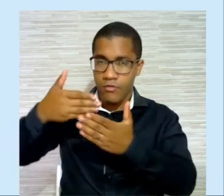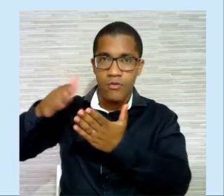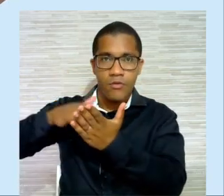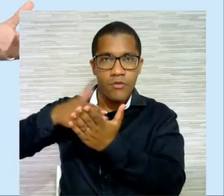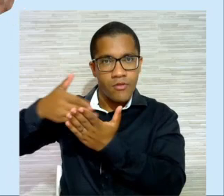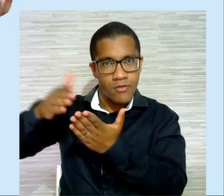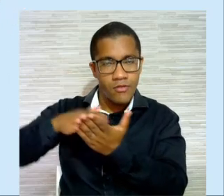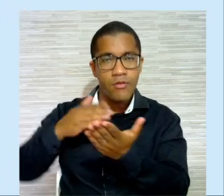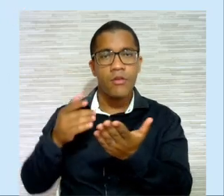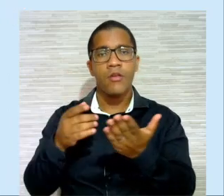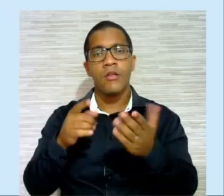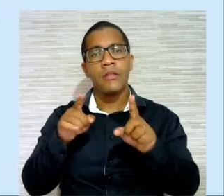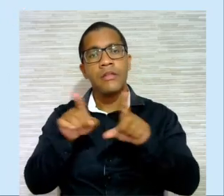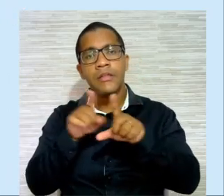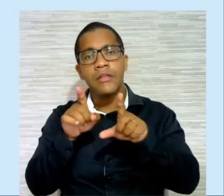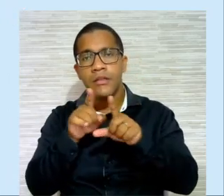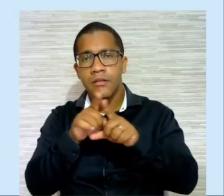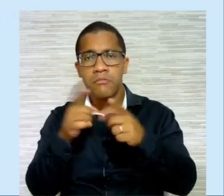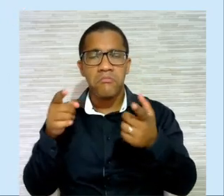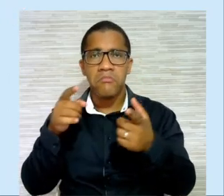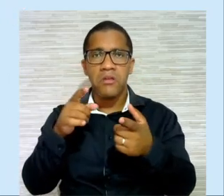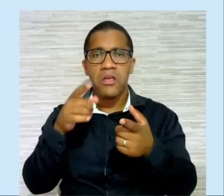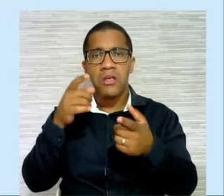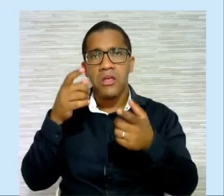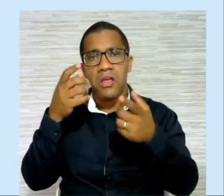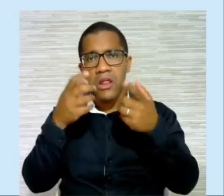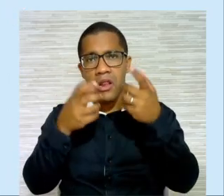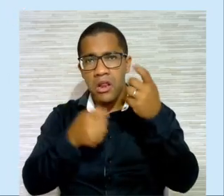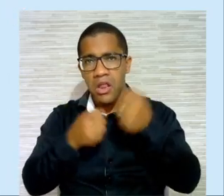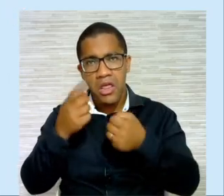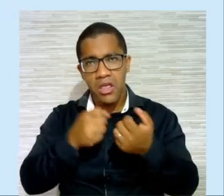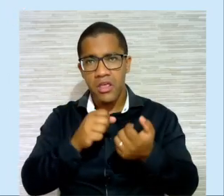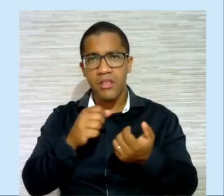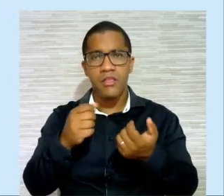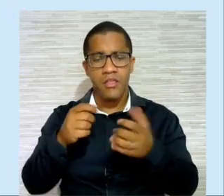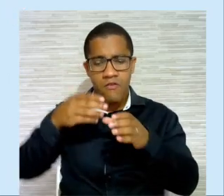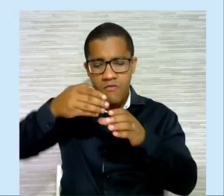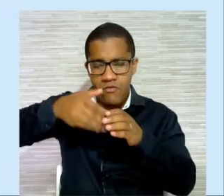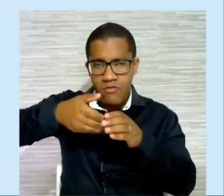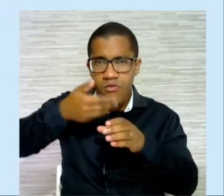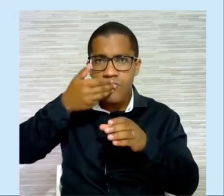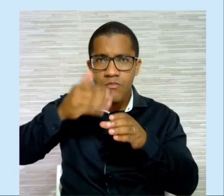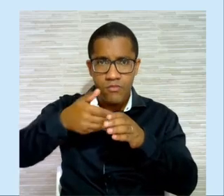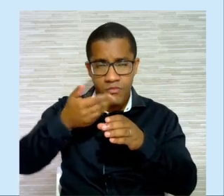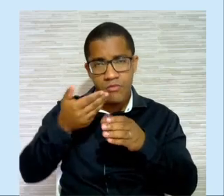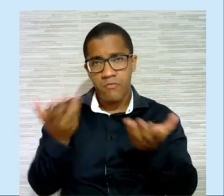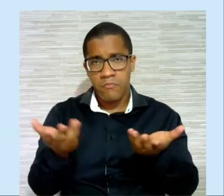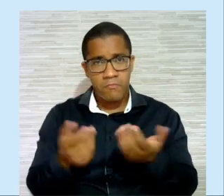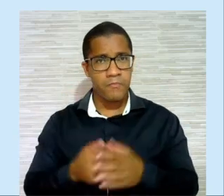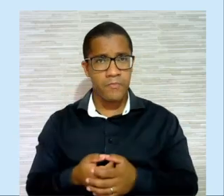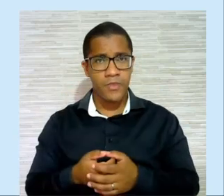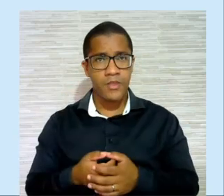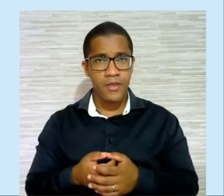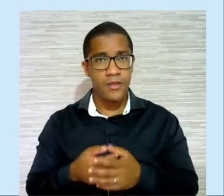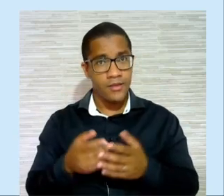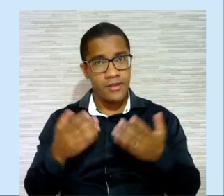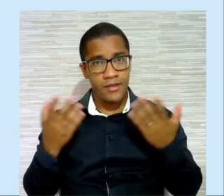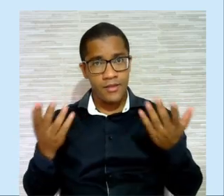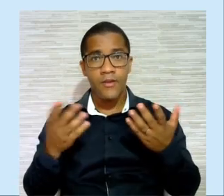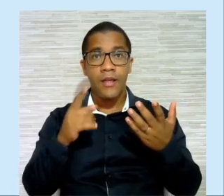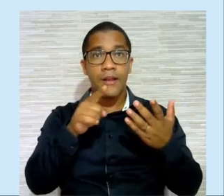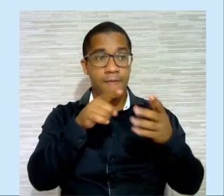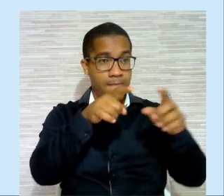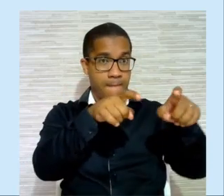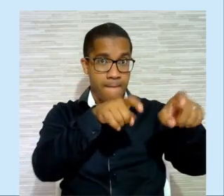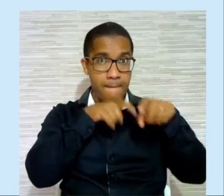gente extrai da agricultura e transformam esses recursos primários em produtos industriais, como por exemplo o suco, que a gente deu exemplo